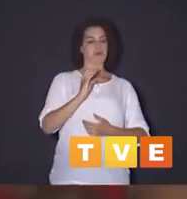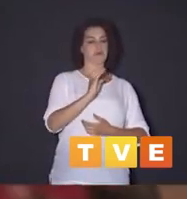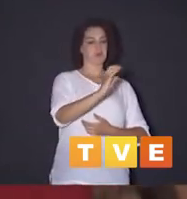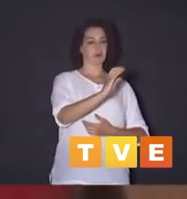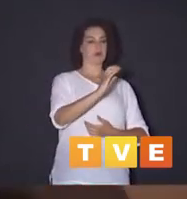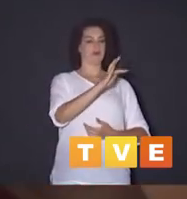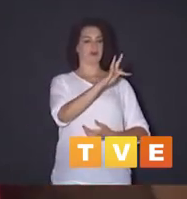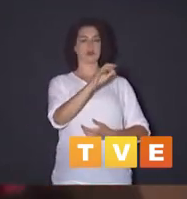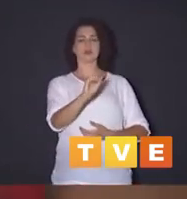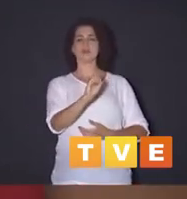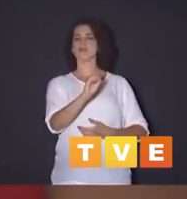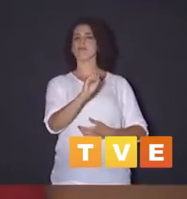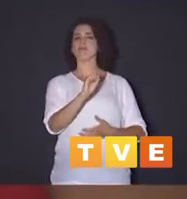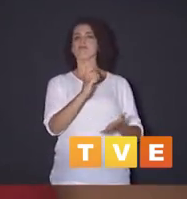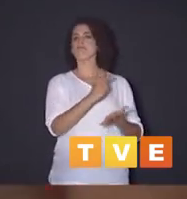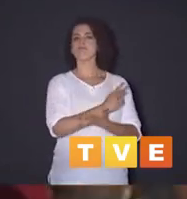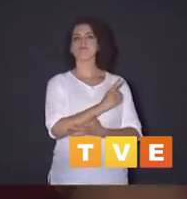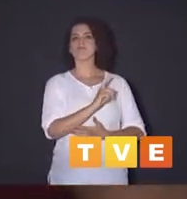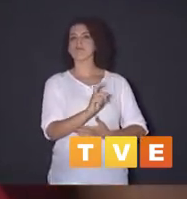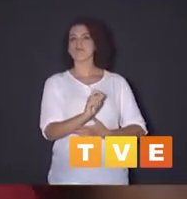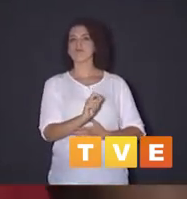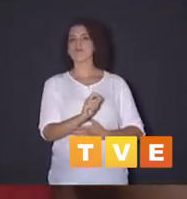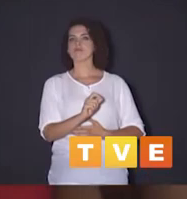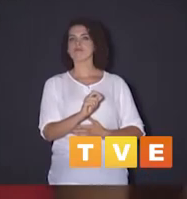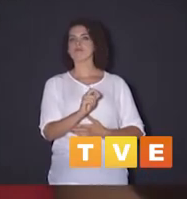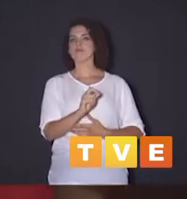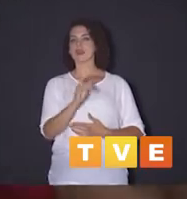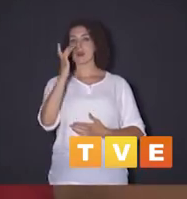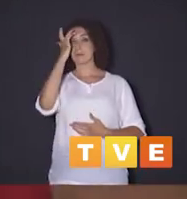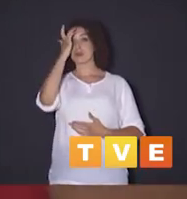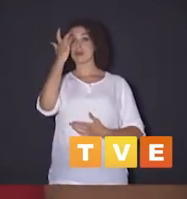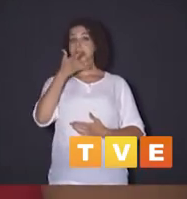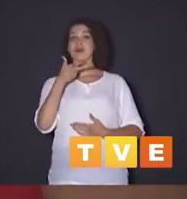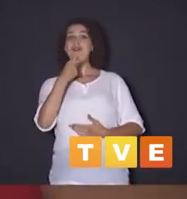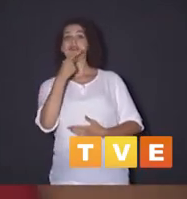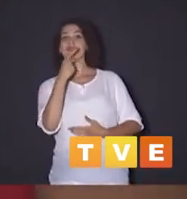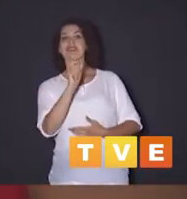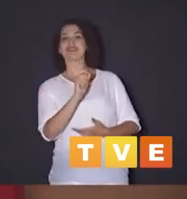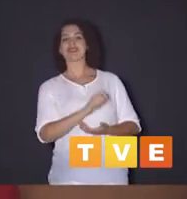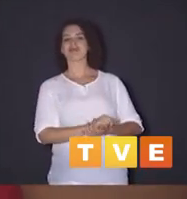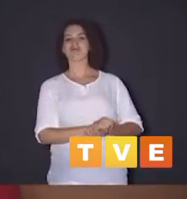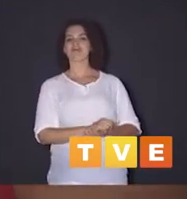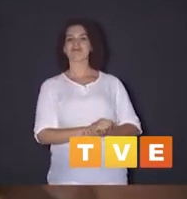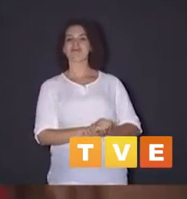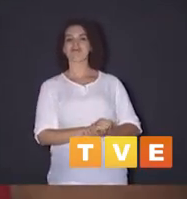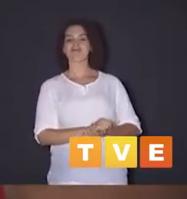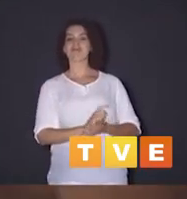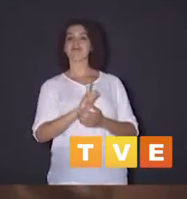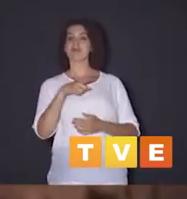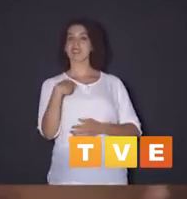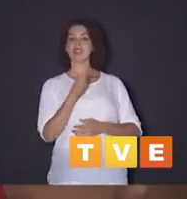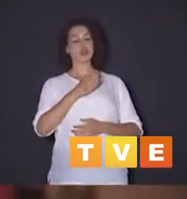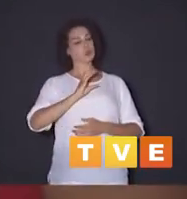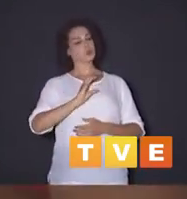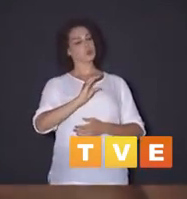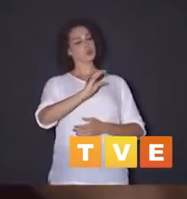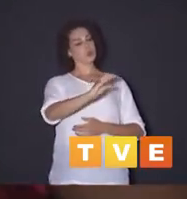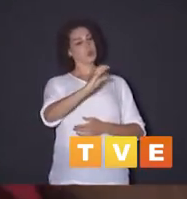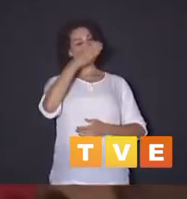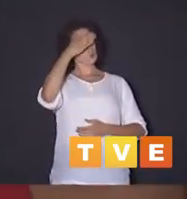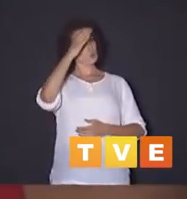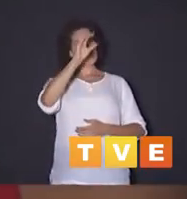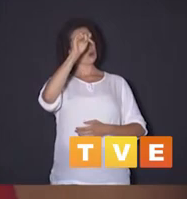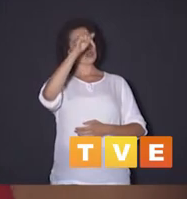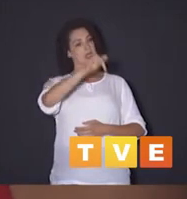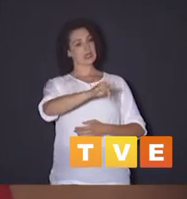imediatamente o huesca pessoa tão incrível diz assim estamos investindo em cultura aqui para que os